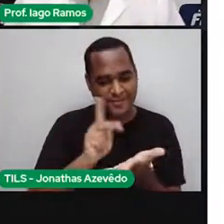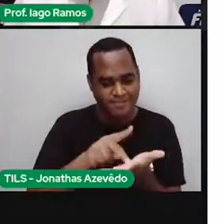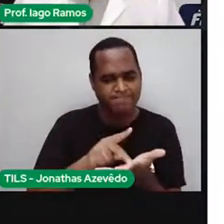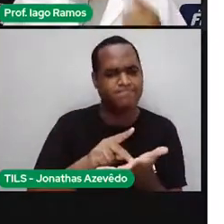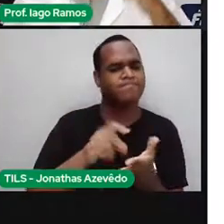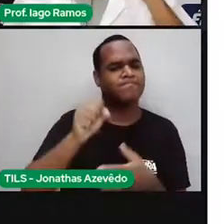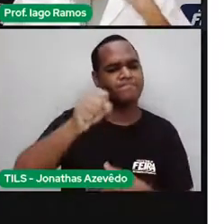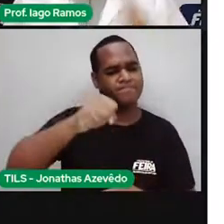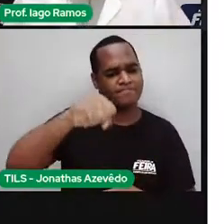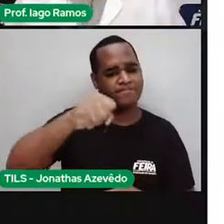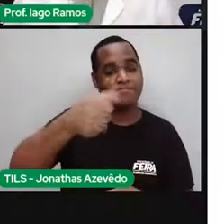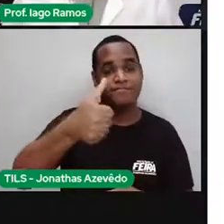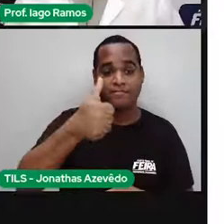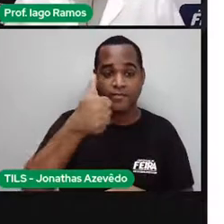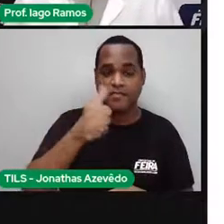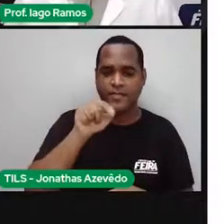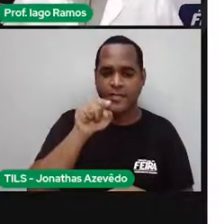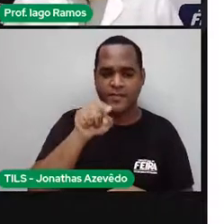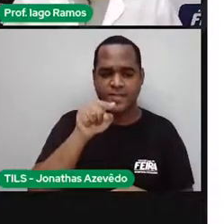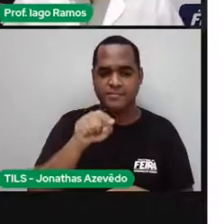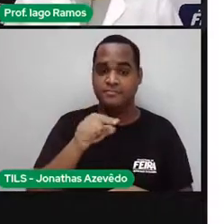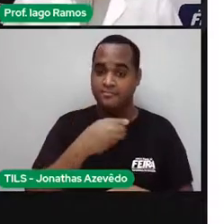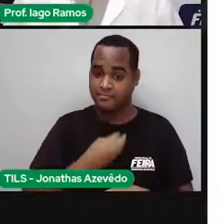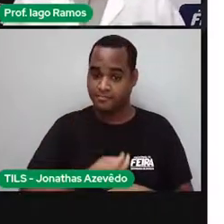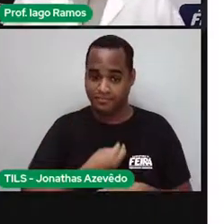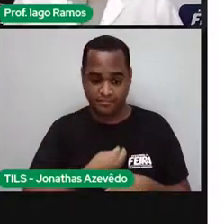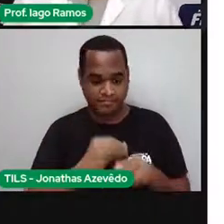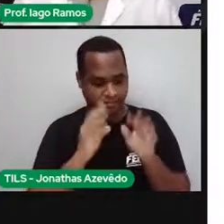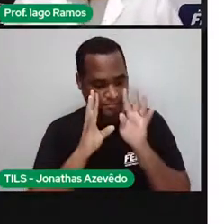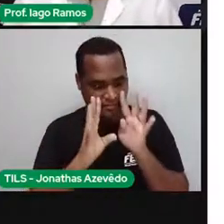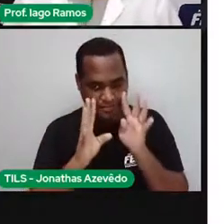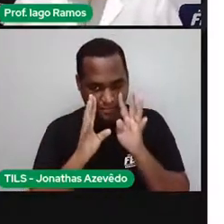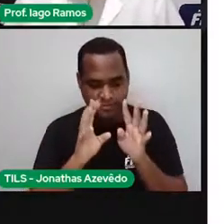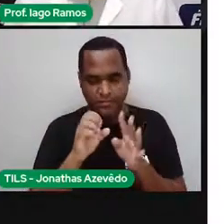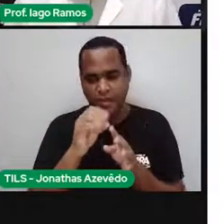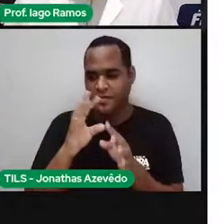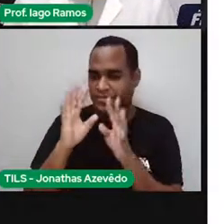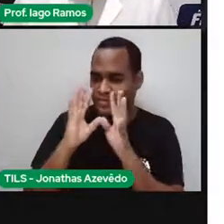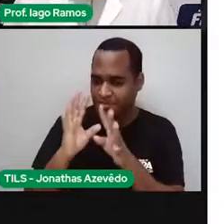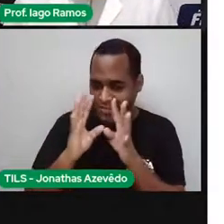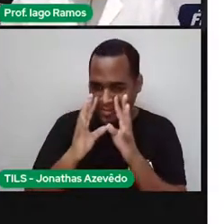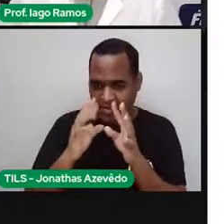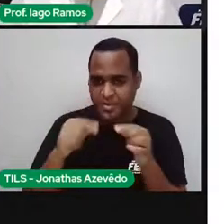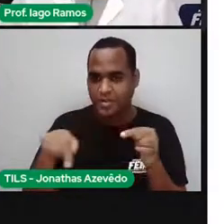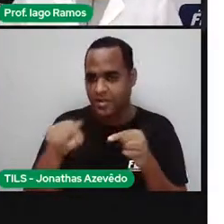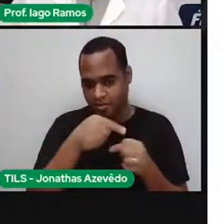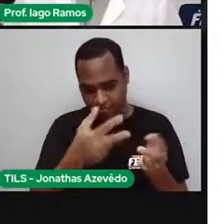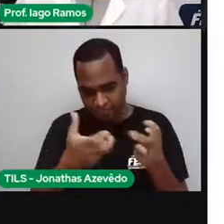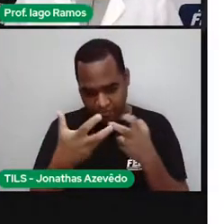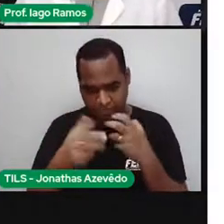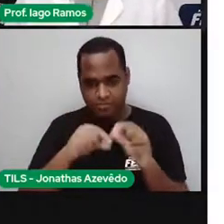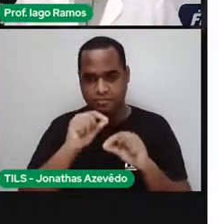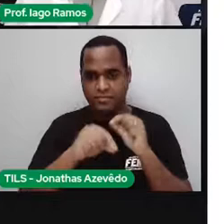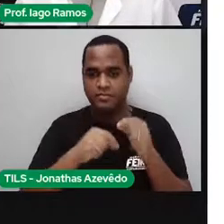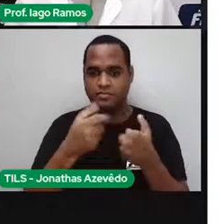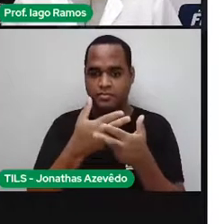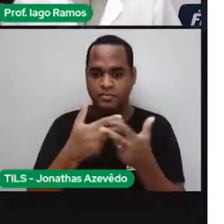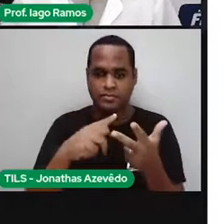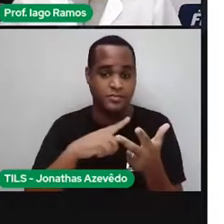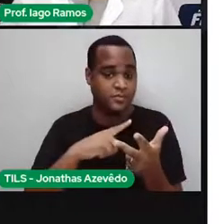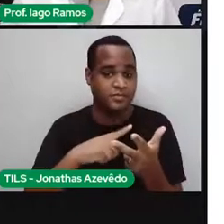Pois é é só você Estar atento estar atenta e começar a perceber que em vários momentos